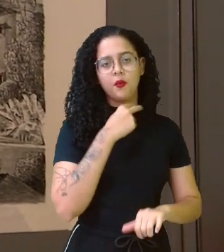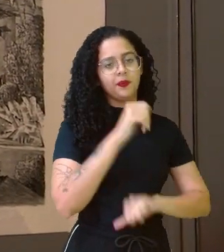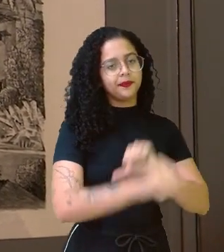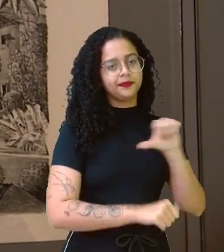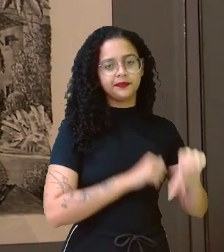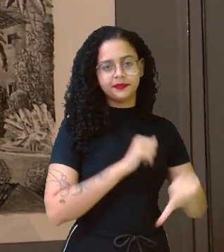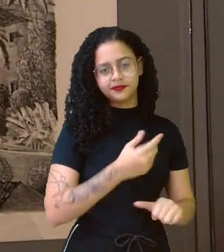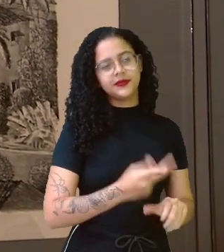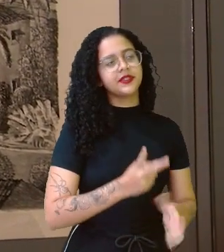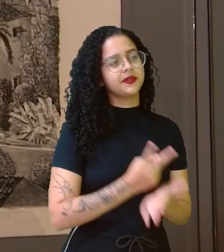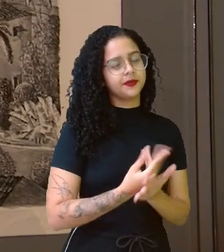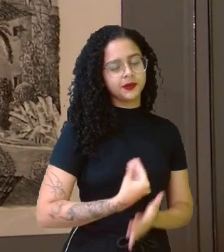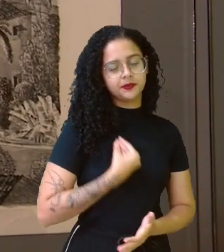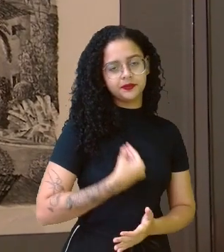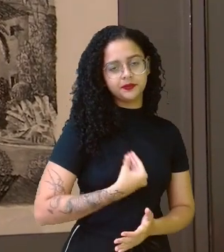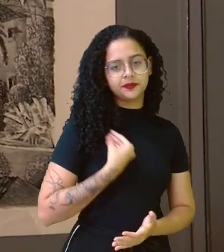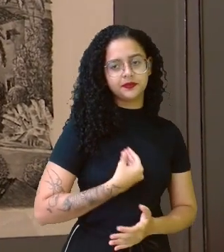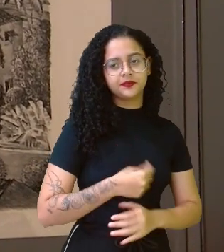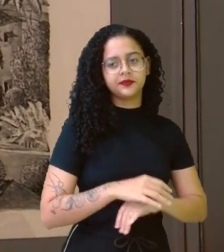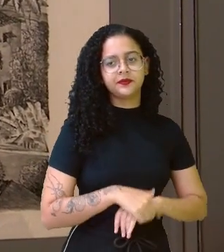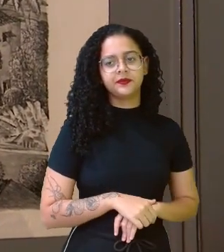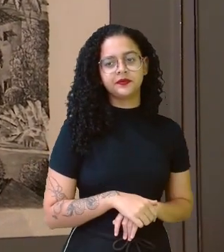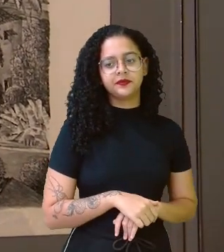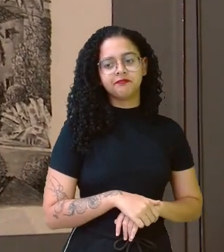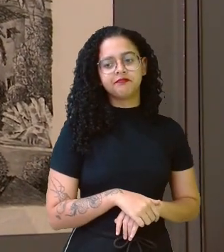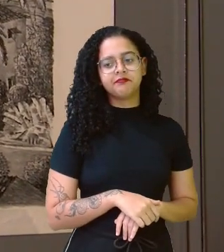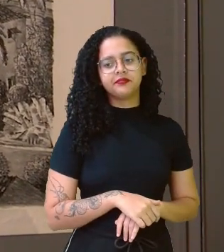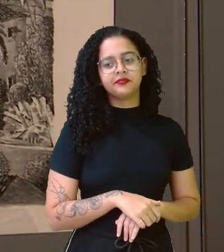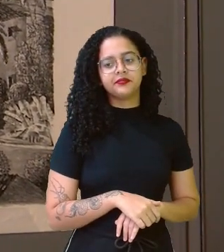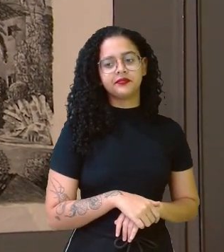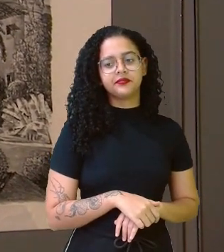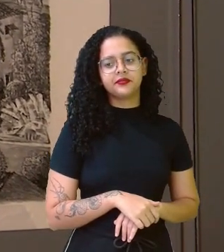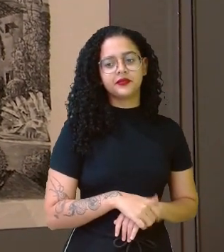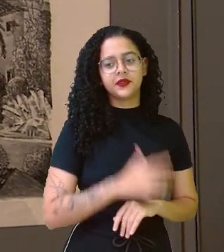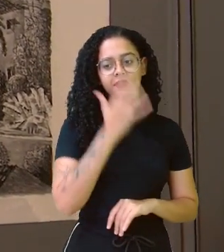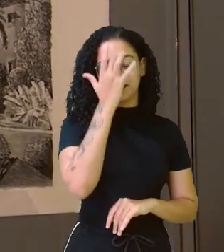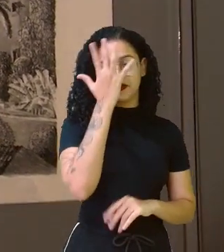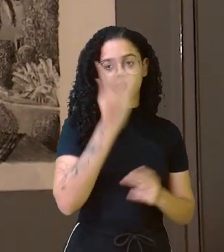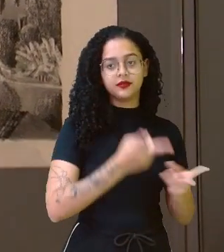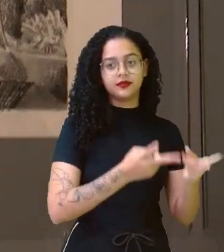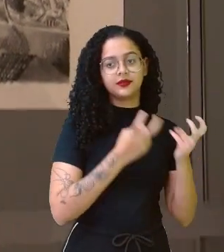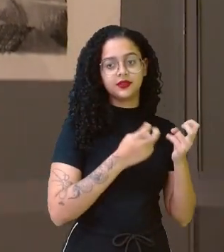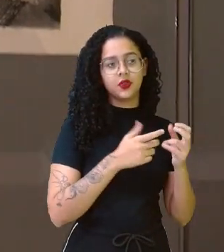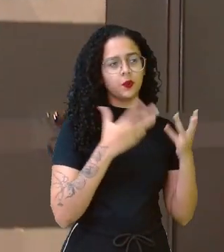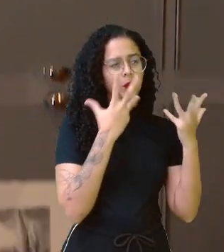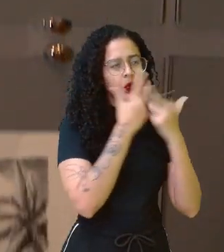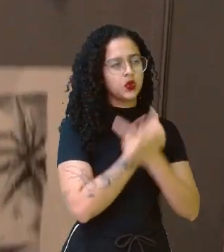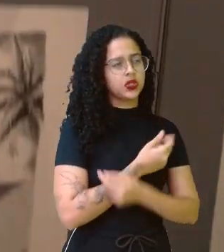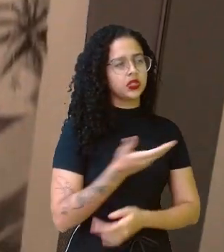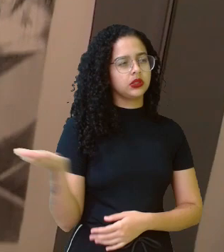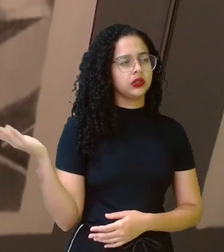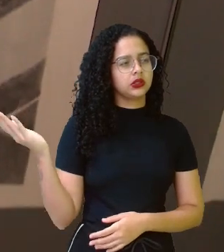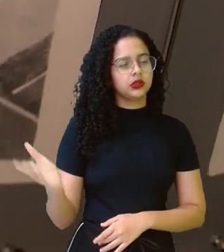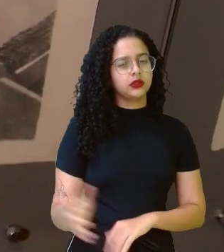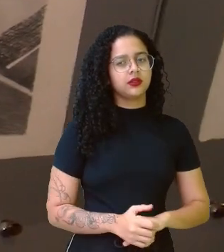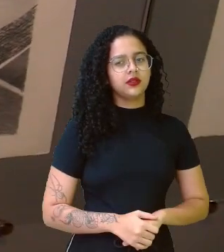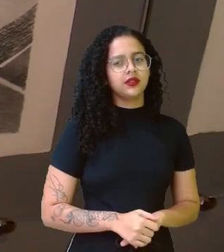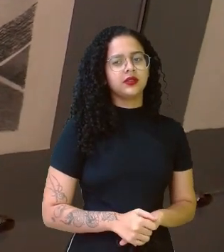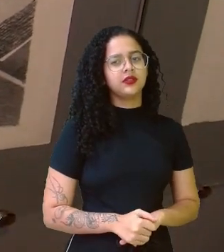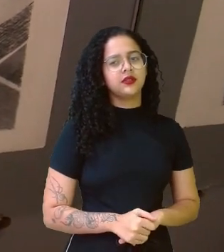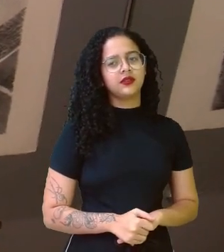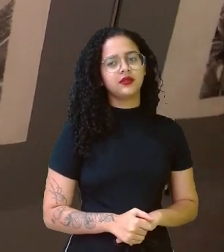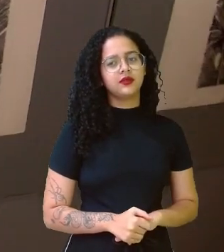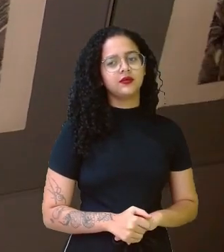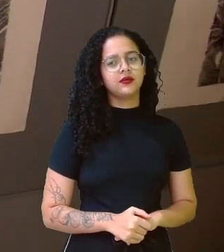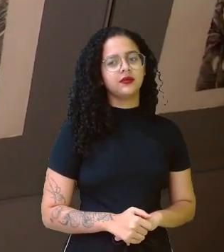estão presentes aí, né? Bem fácil de identificar. Olha que coisa bonita. É verdade. Né? O